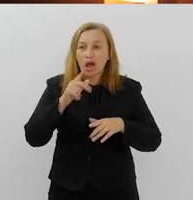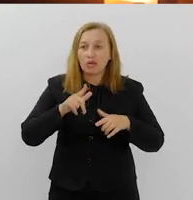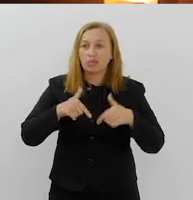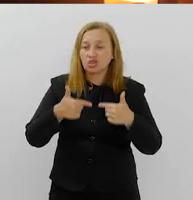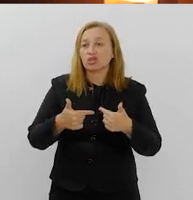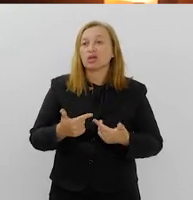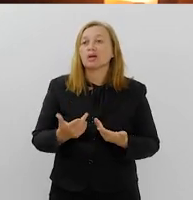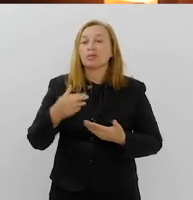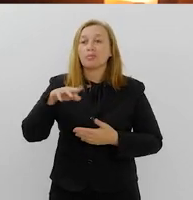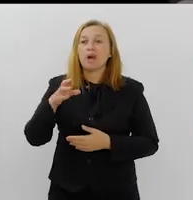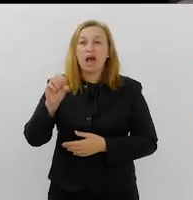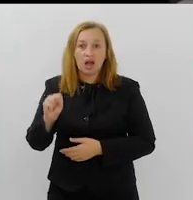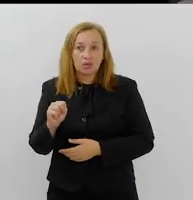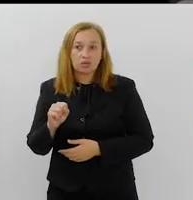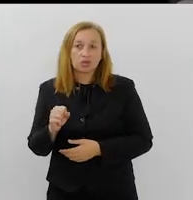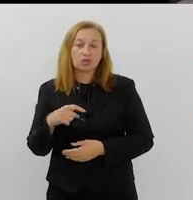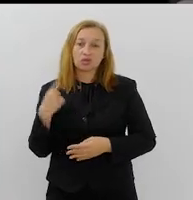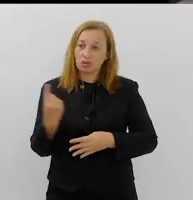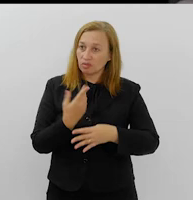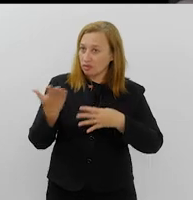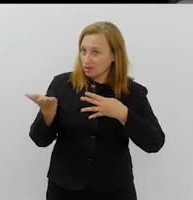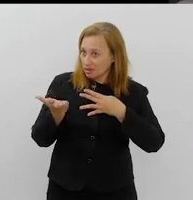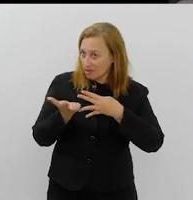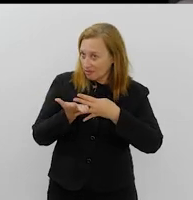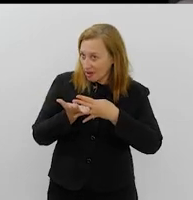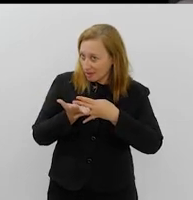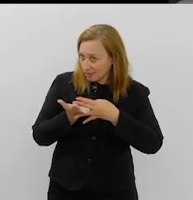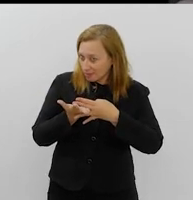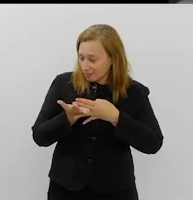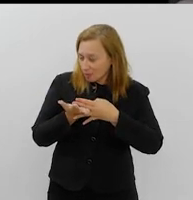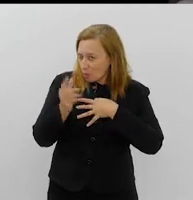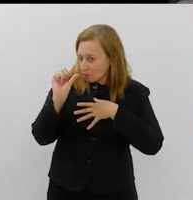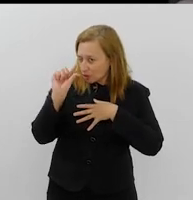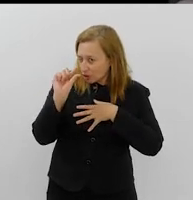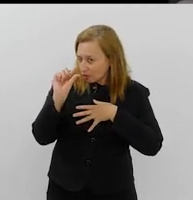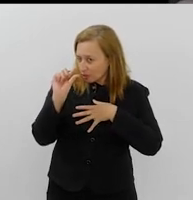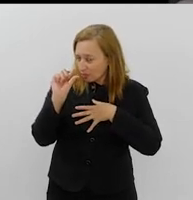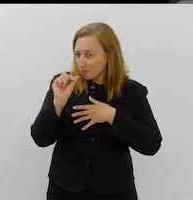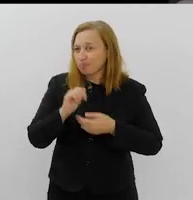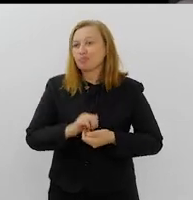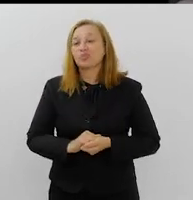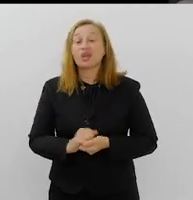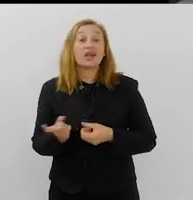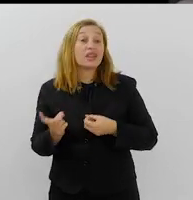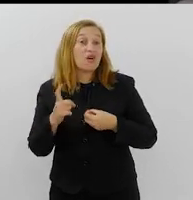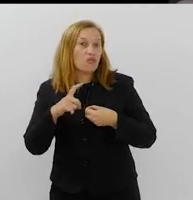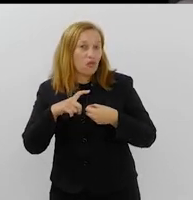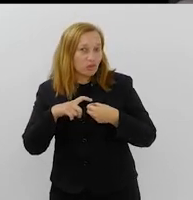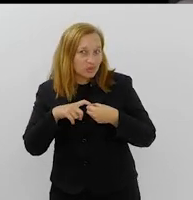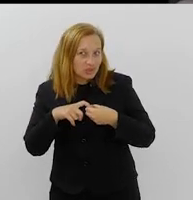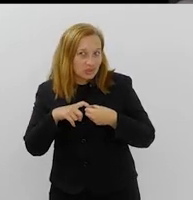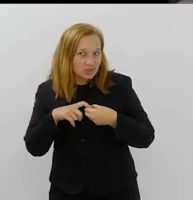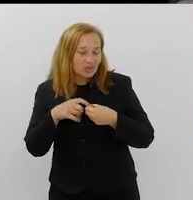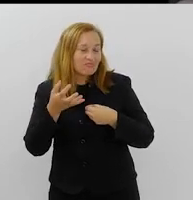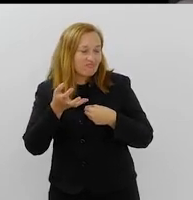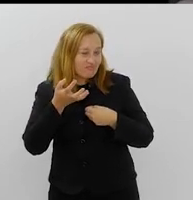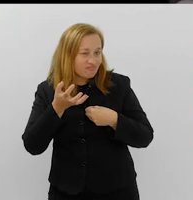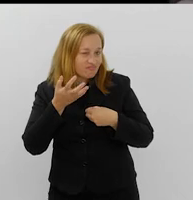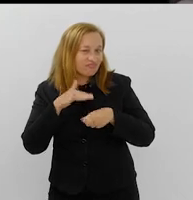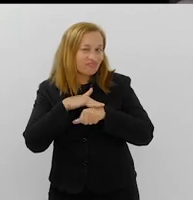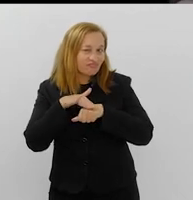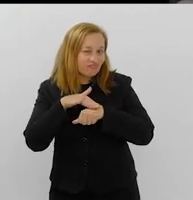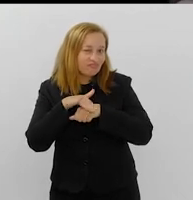grande. Marcos, nós vamos fazer um pequeno intervalo e na